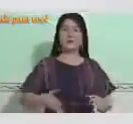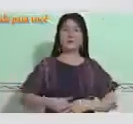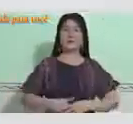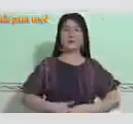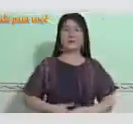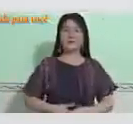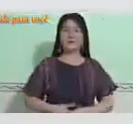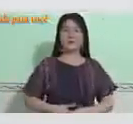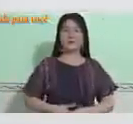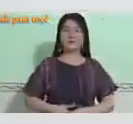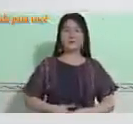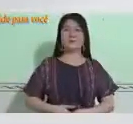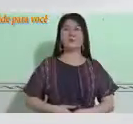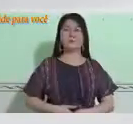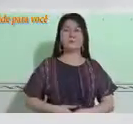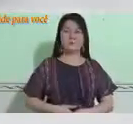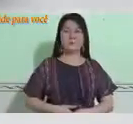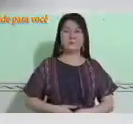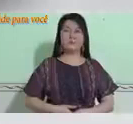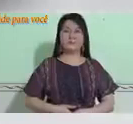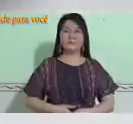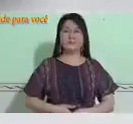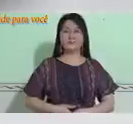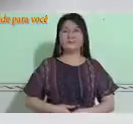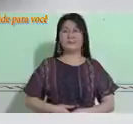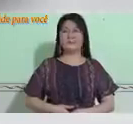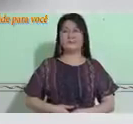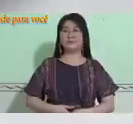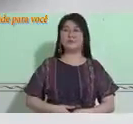vermelhidão, inchaço ou inversão do mamilo.